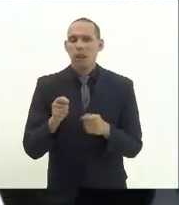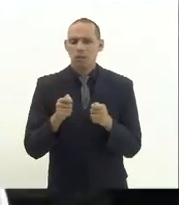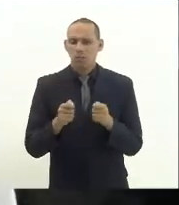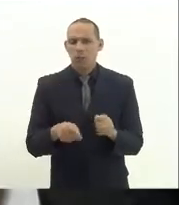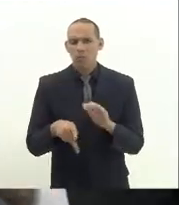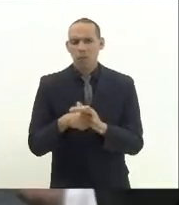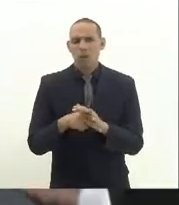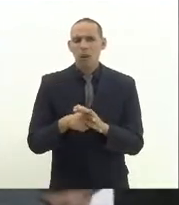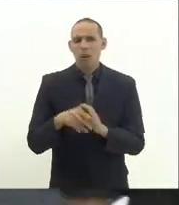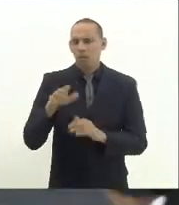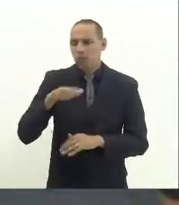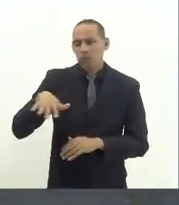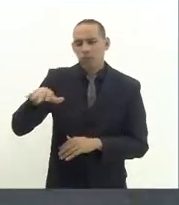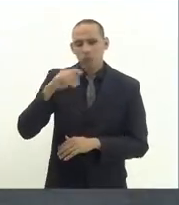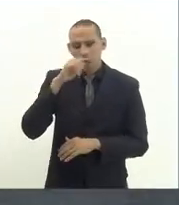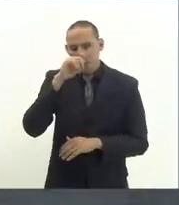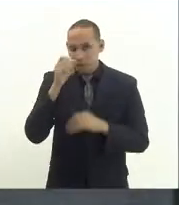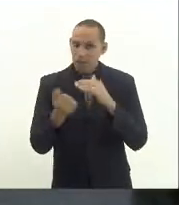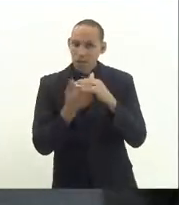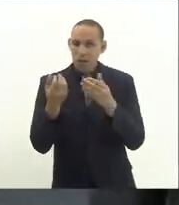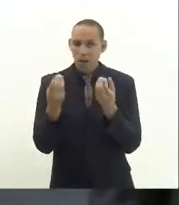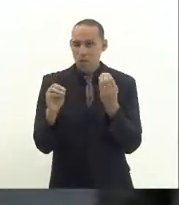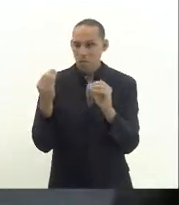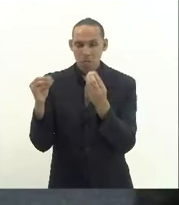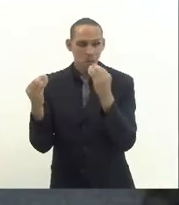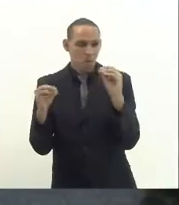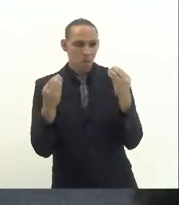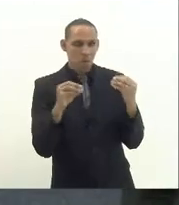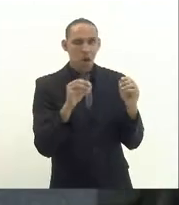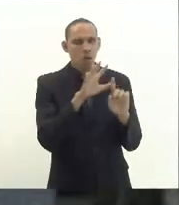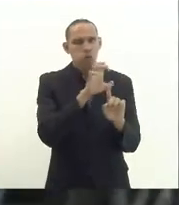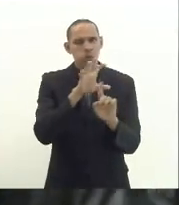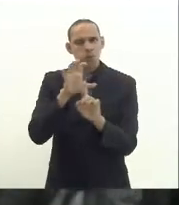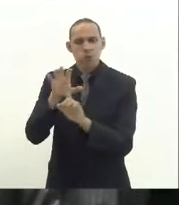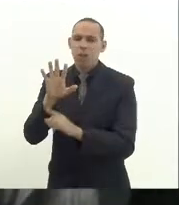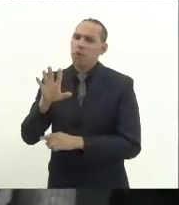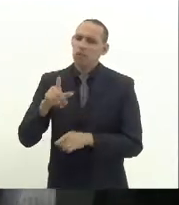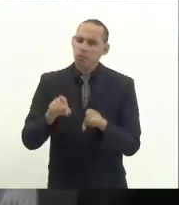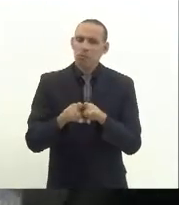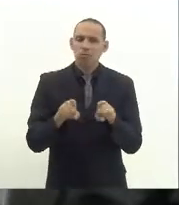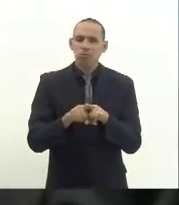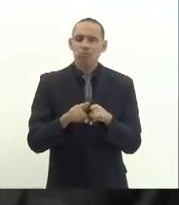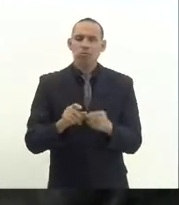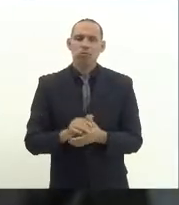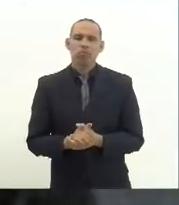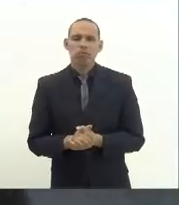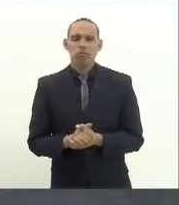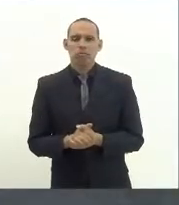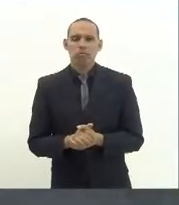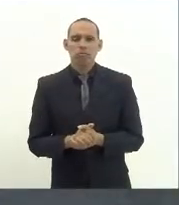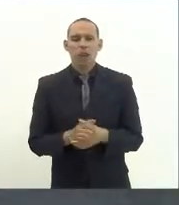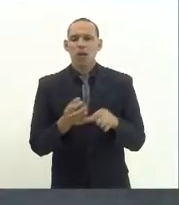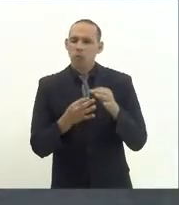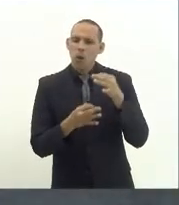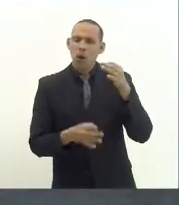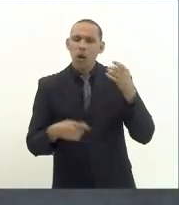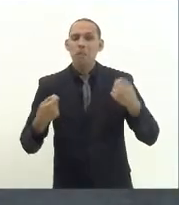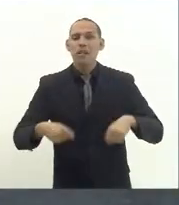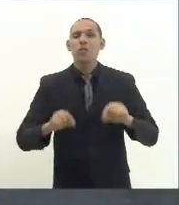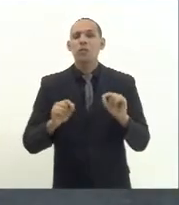que as concessionárias fazem a respeito da colocação de radares mas tenho também por uma questão de coerência